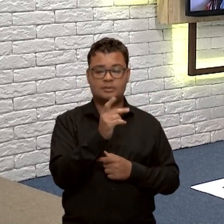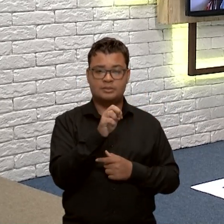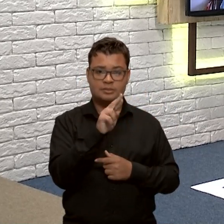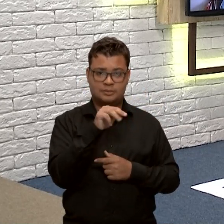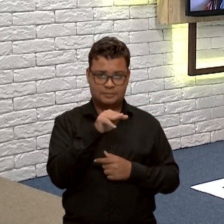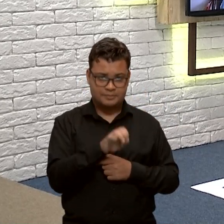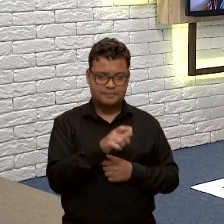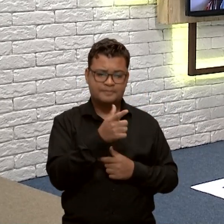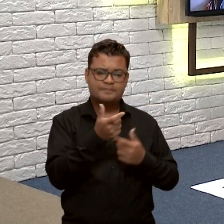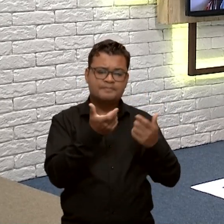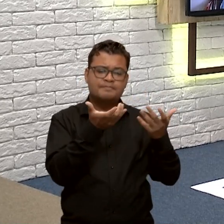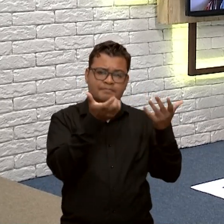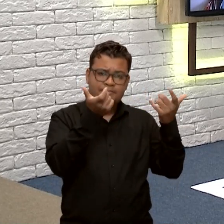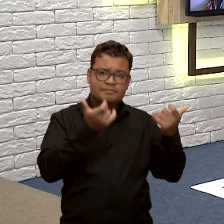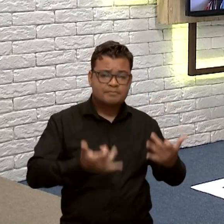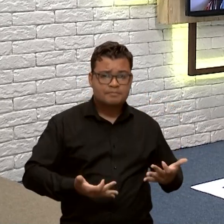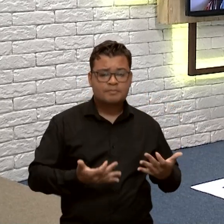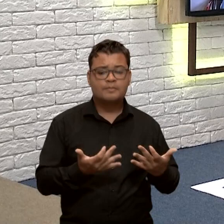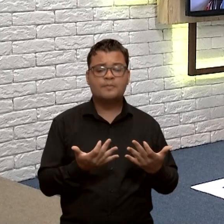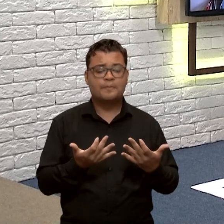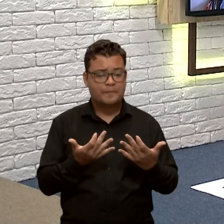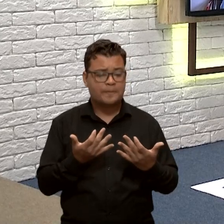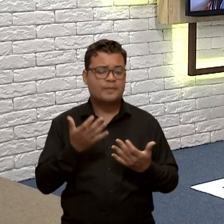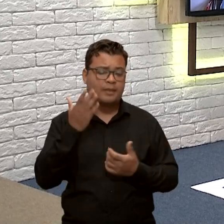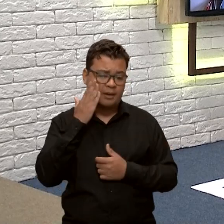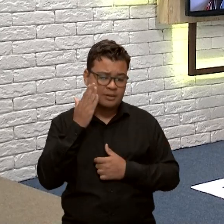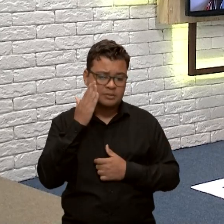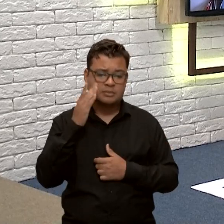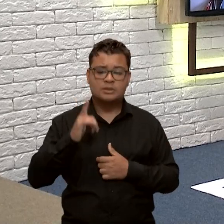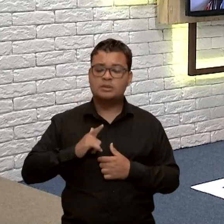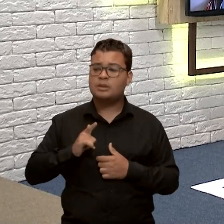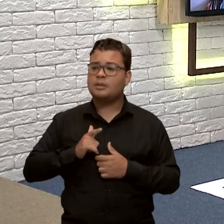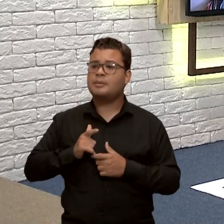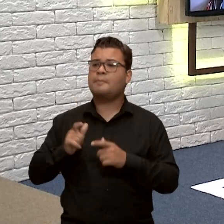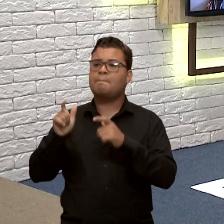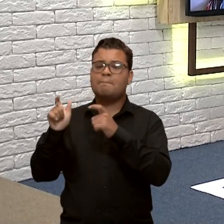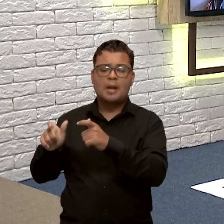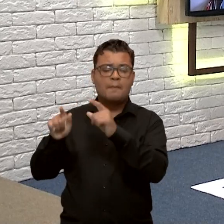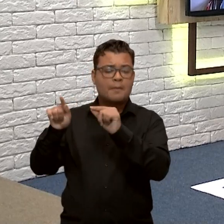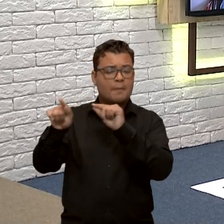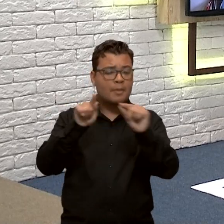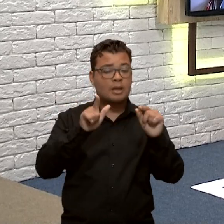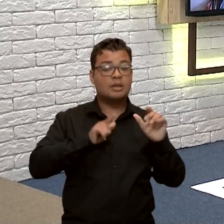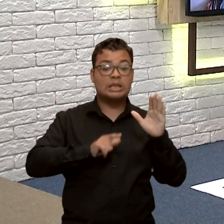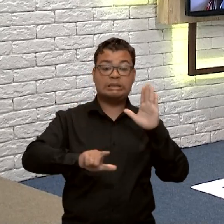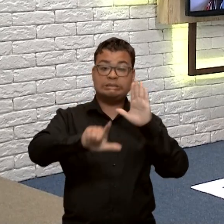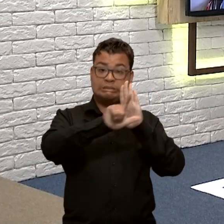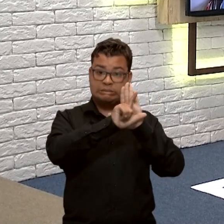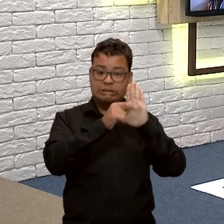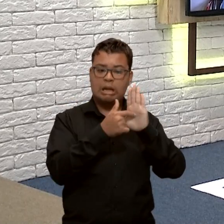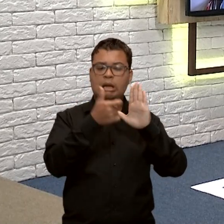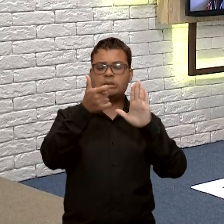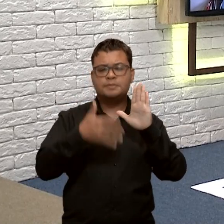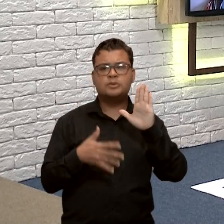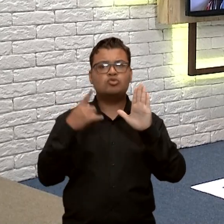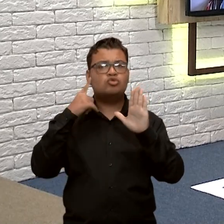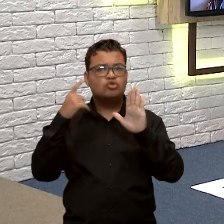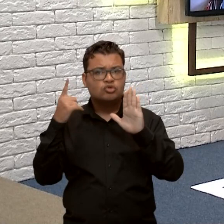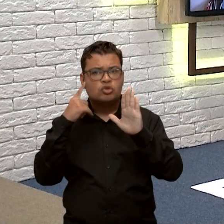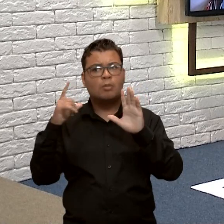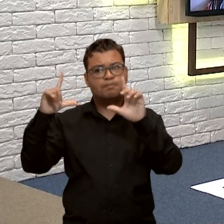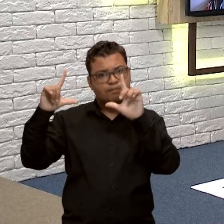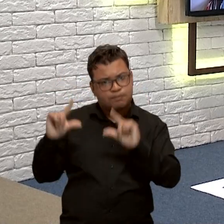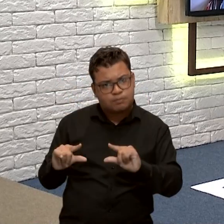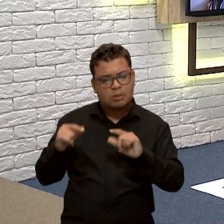pode destacar um pouco disso, né? Espero que sim. A gente sabe que em alguns lugares há uma legislação específica, né, para redução de barulhos dos fogos